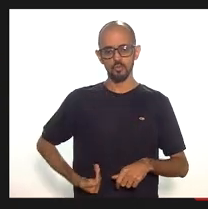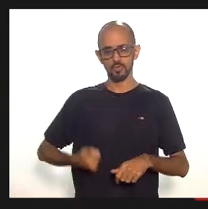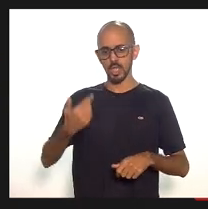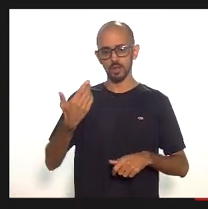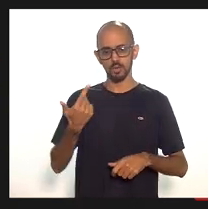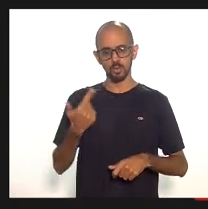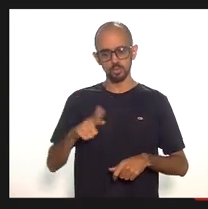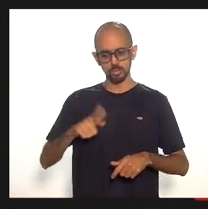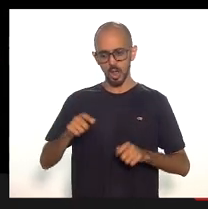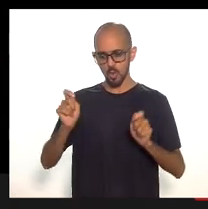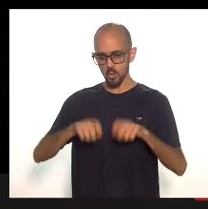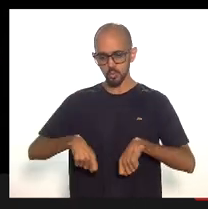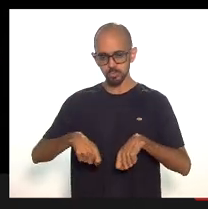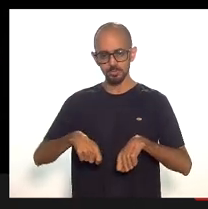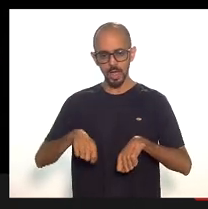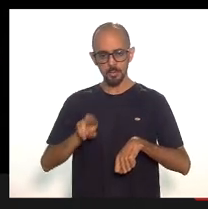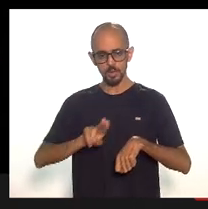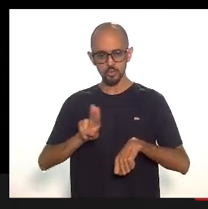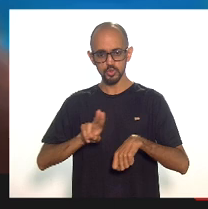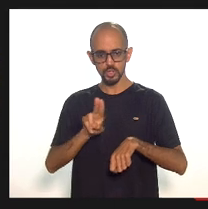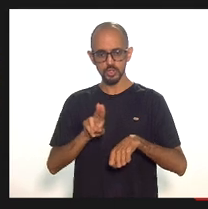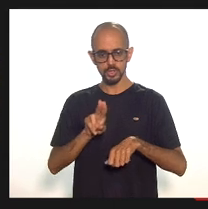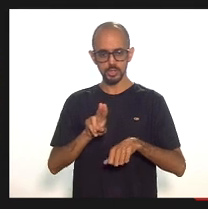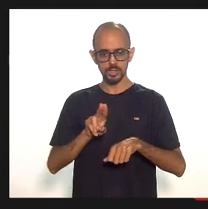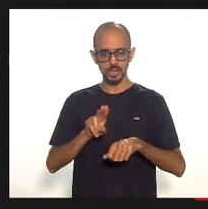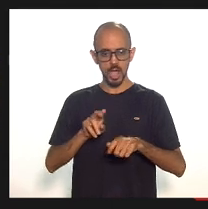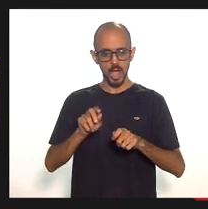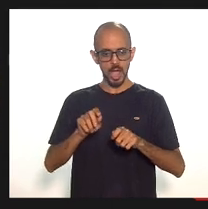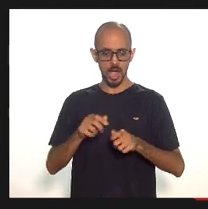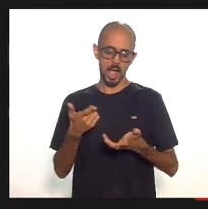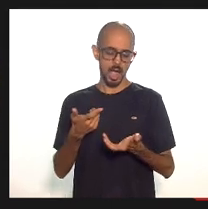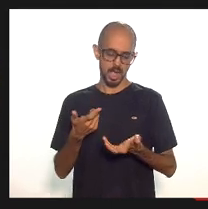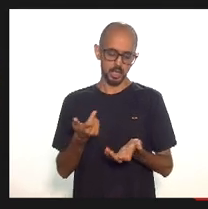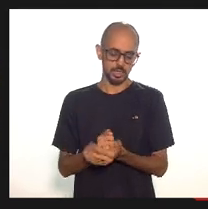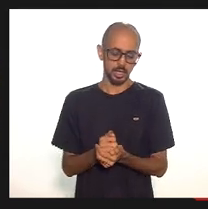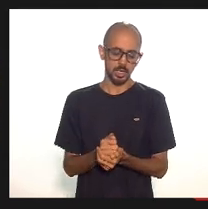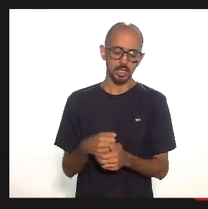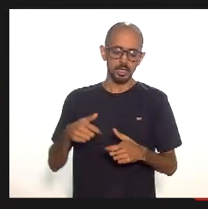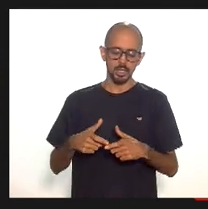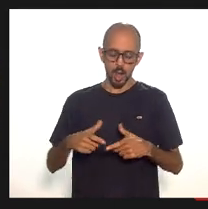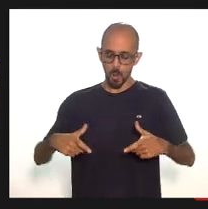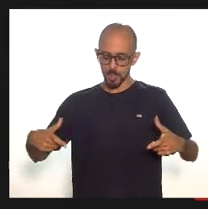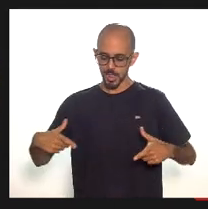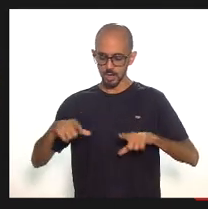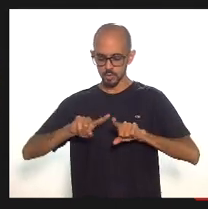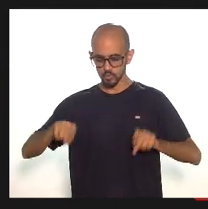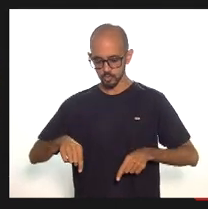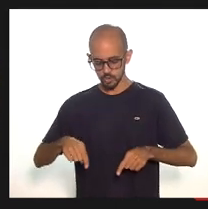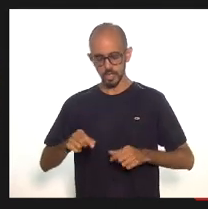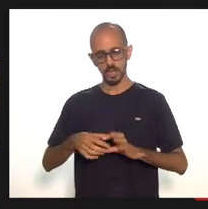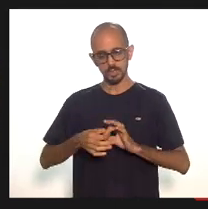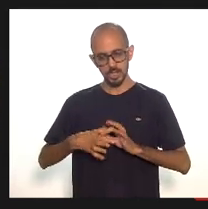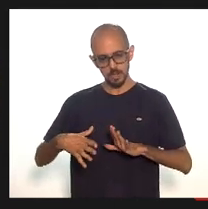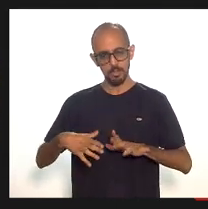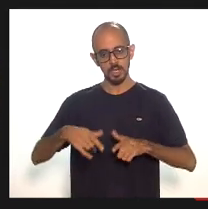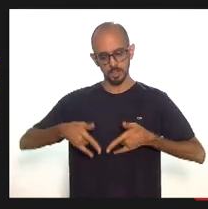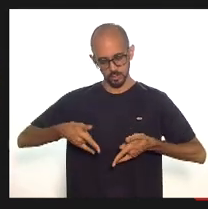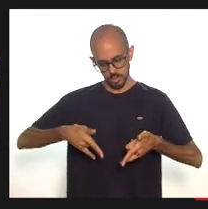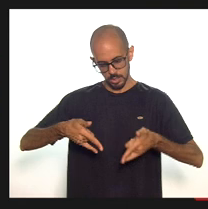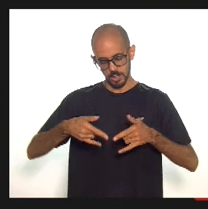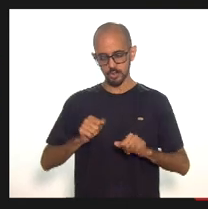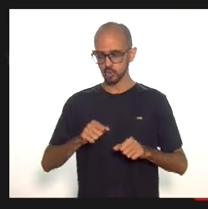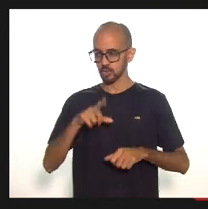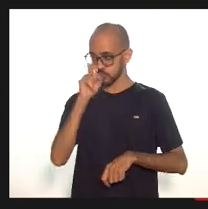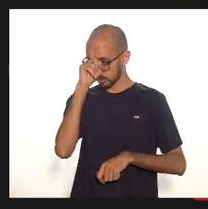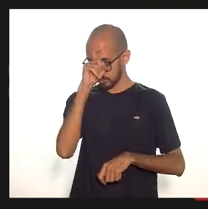capacidade máxima de atendimento, ampliando a contratação de profissionais e ativando leitos dos hospitais federais que